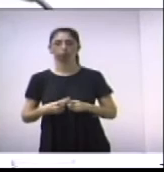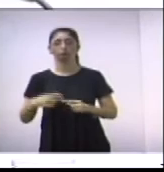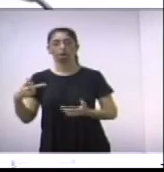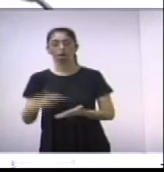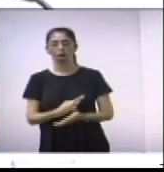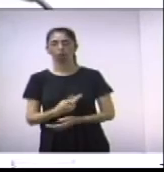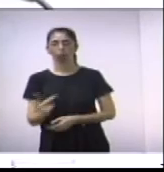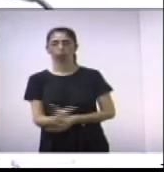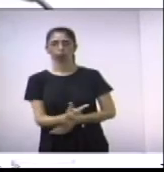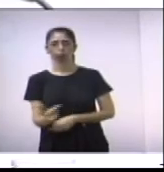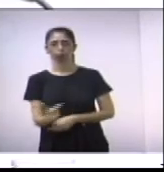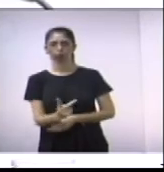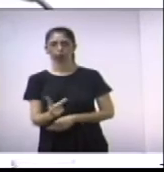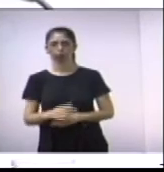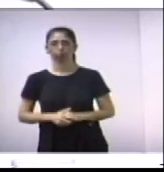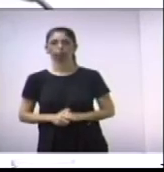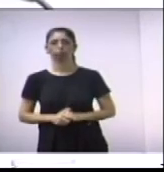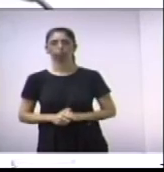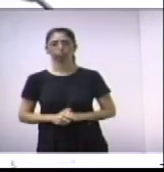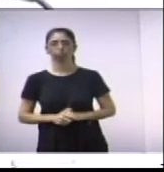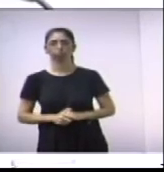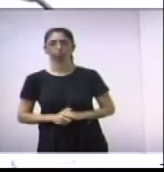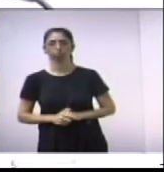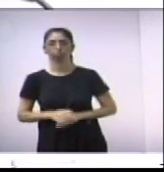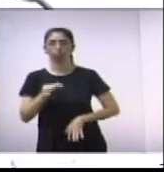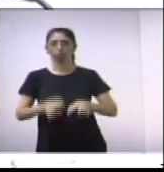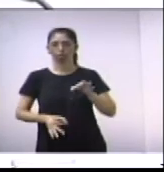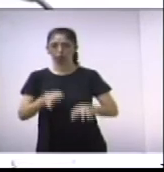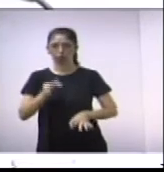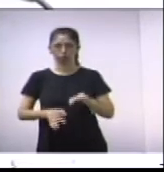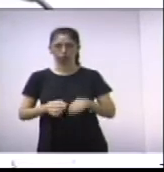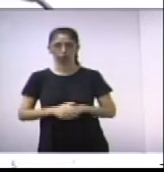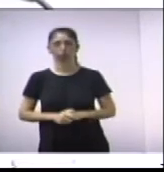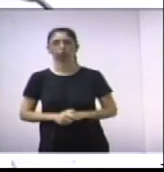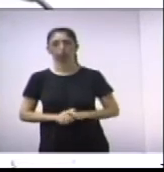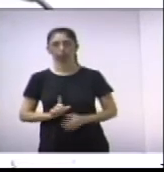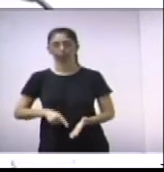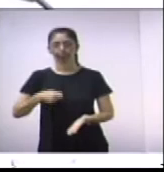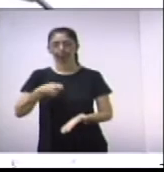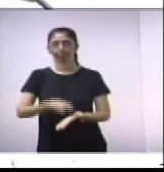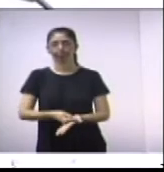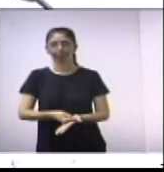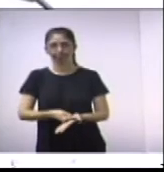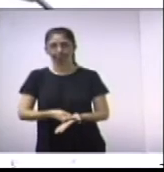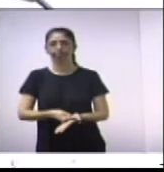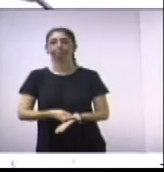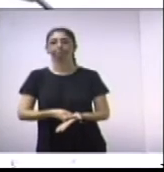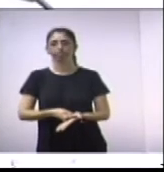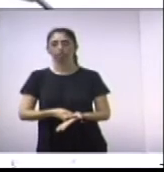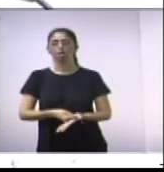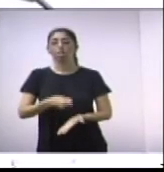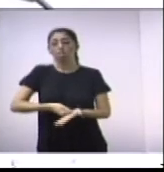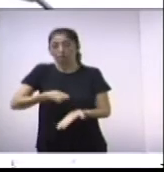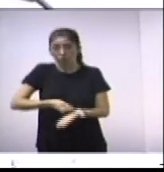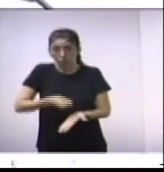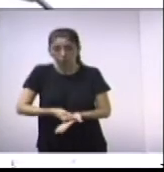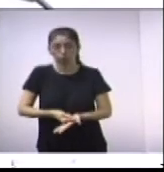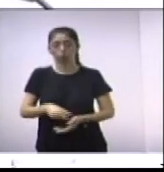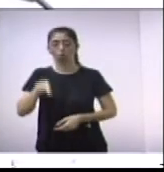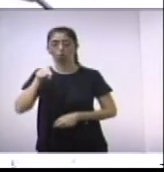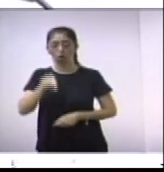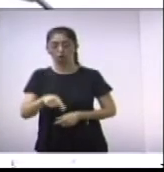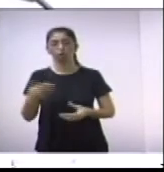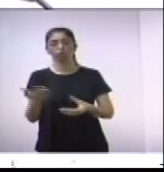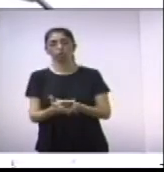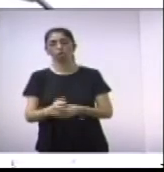réus aos pagamentos de custos e despesas processuais, bem como os honorários advocatícios, que arbitro com fundamento no